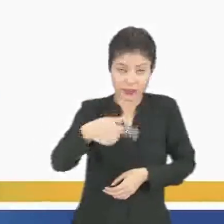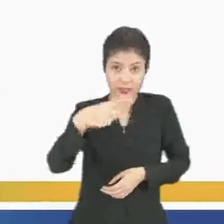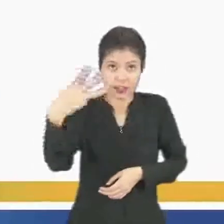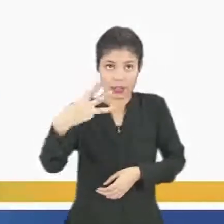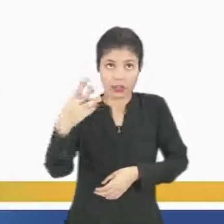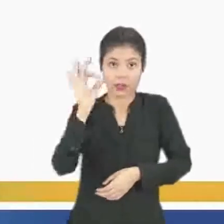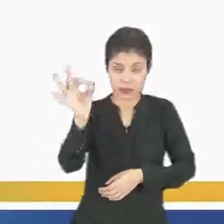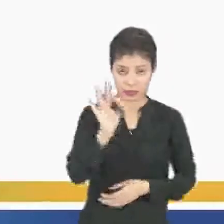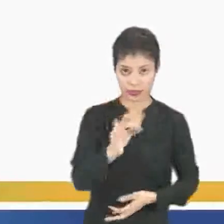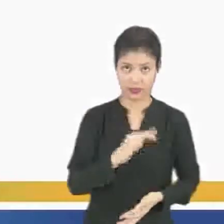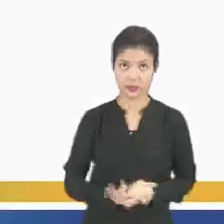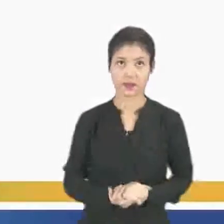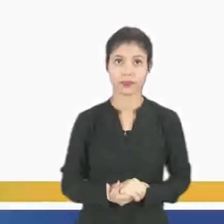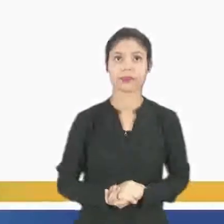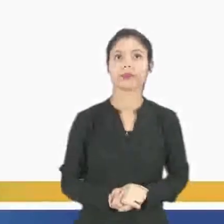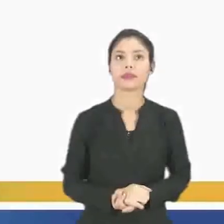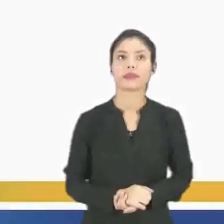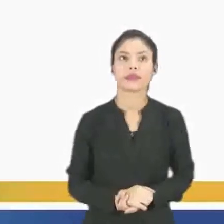47,3%.